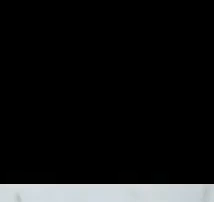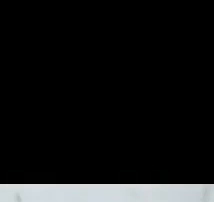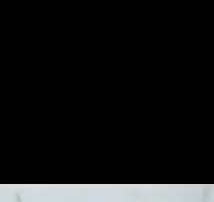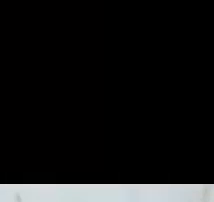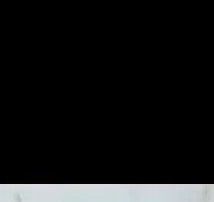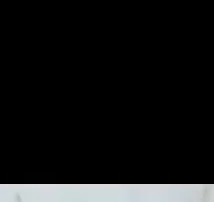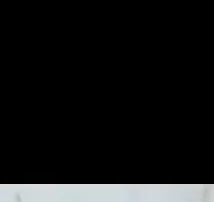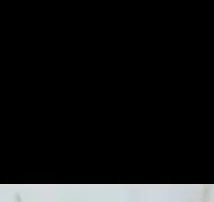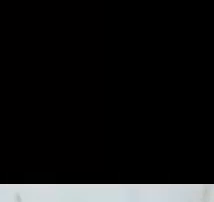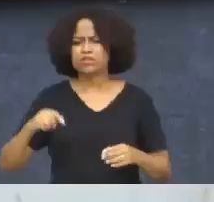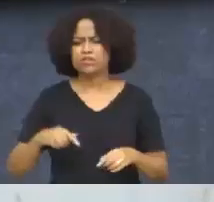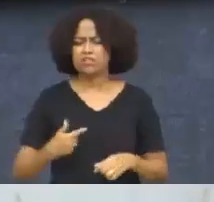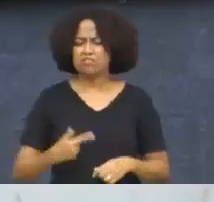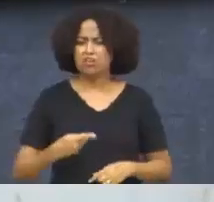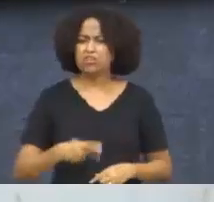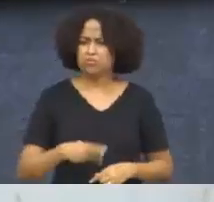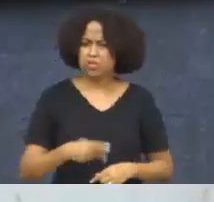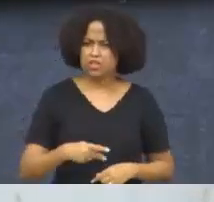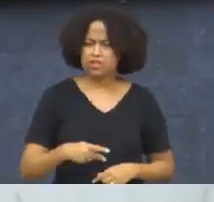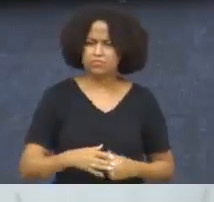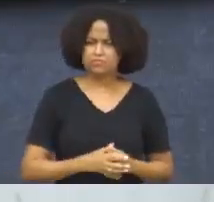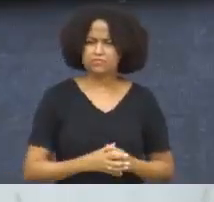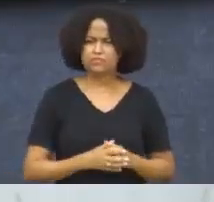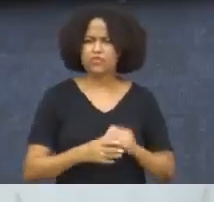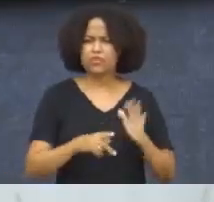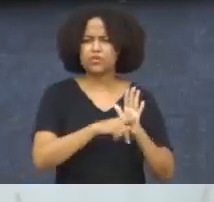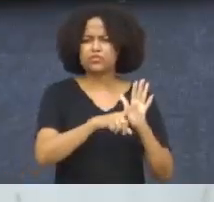município de Belo Horizonte. Projeto de lei